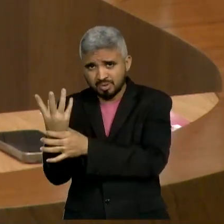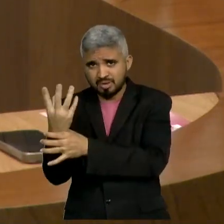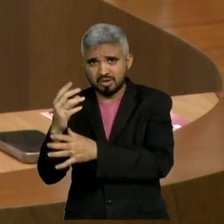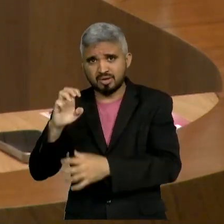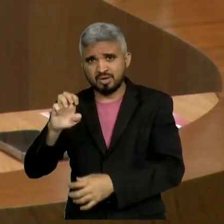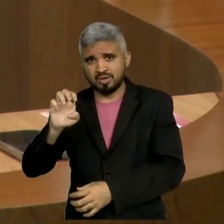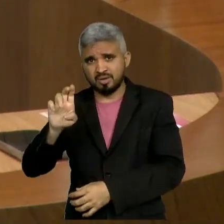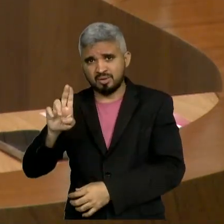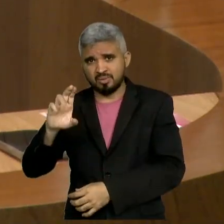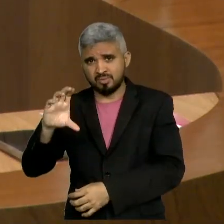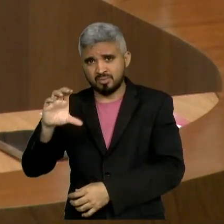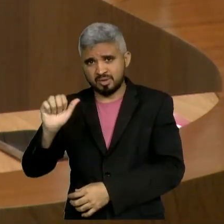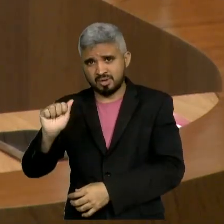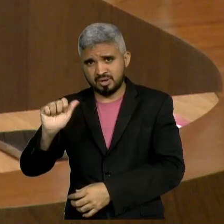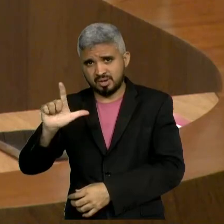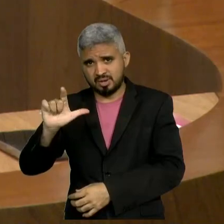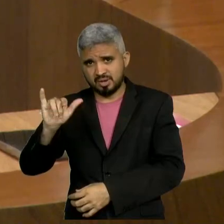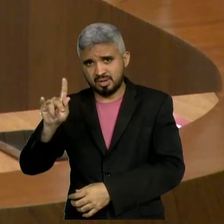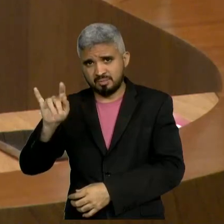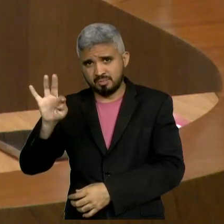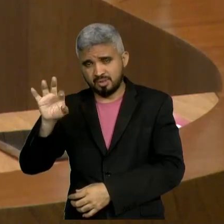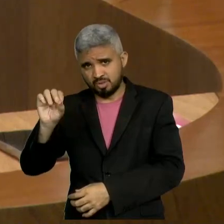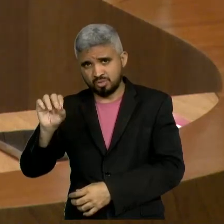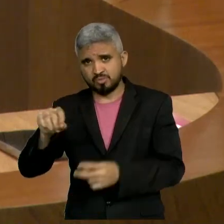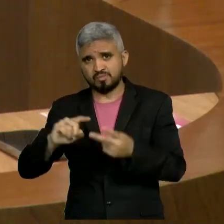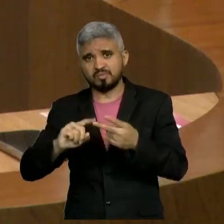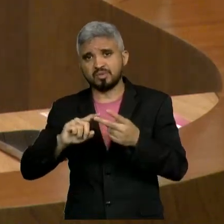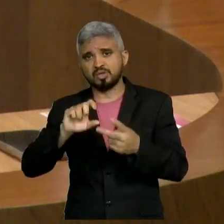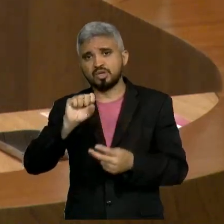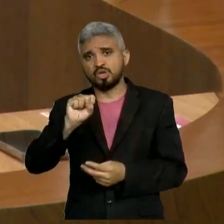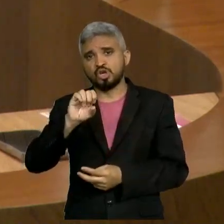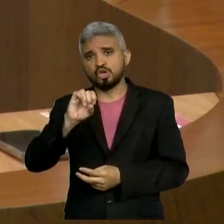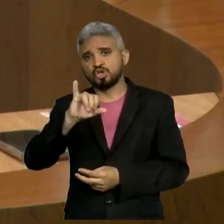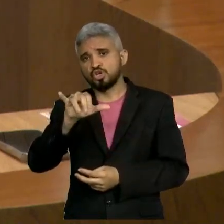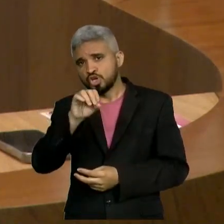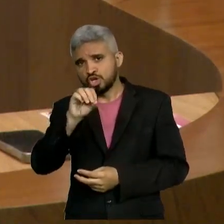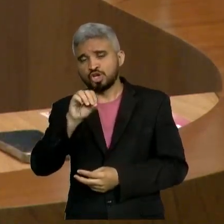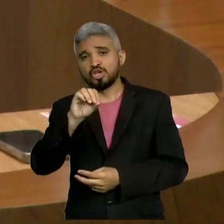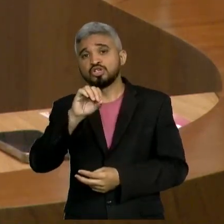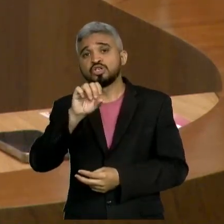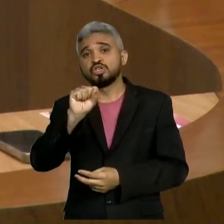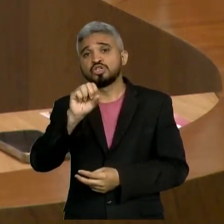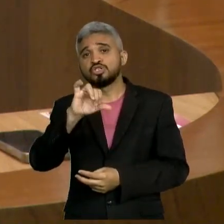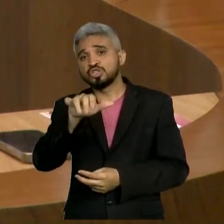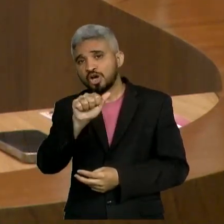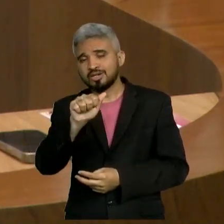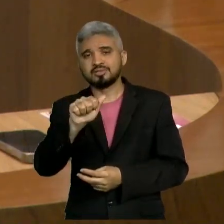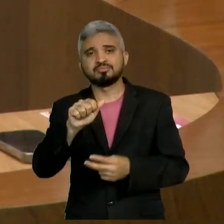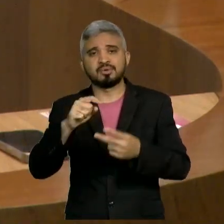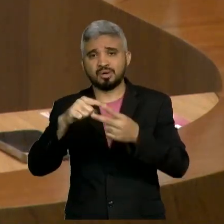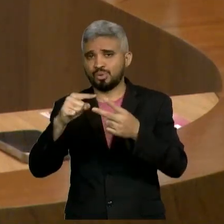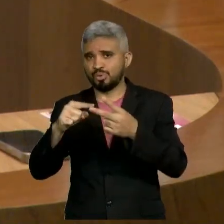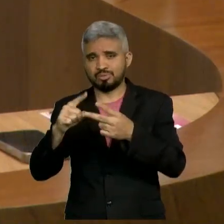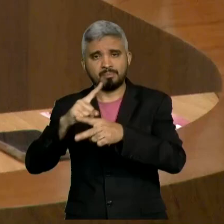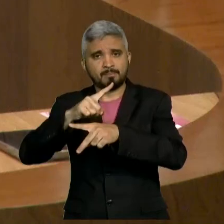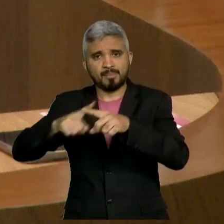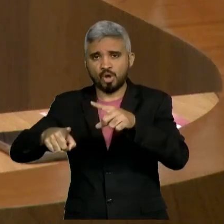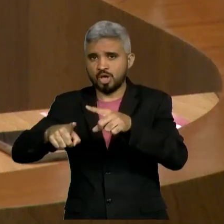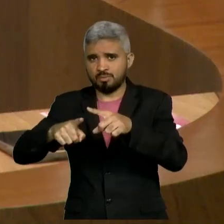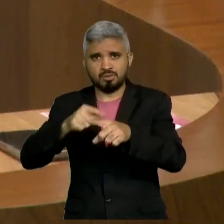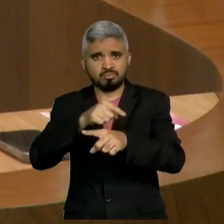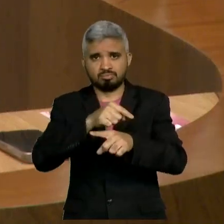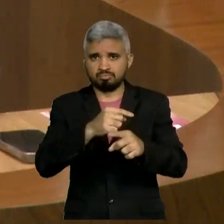de fronteiras na nossa região, e pela delicadeza do tema, pela importância que é essa